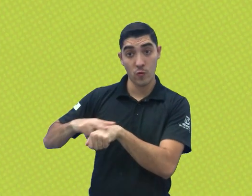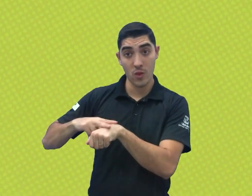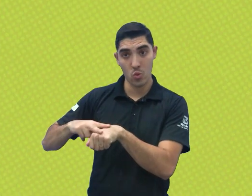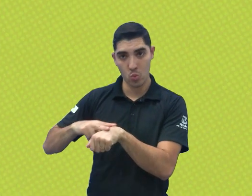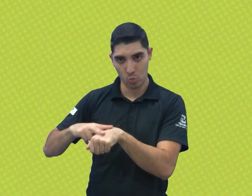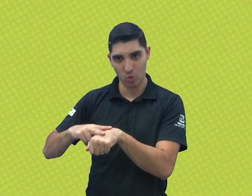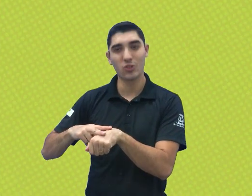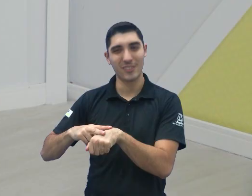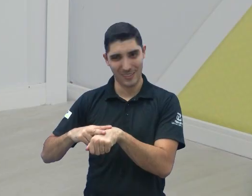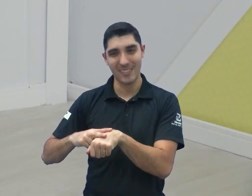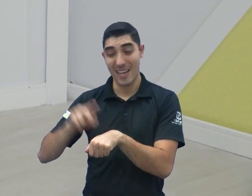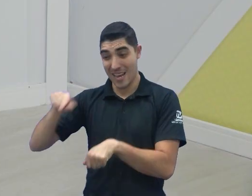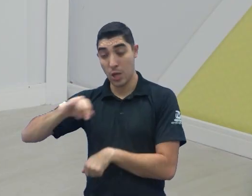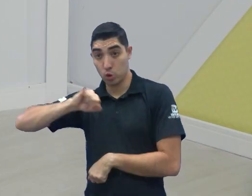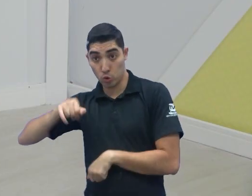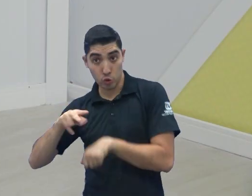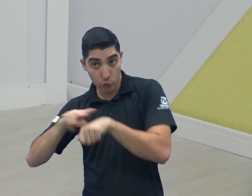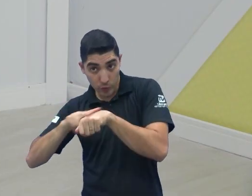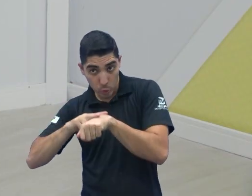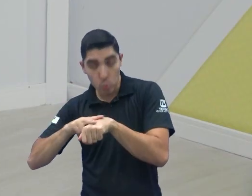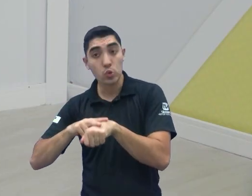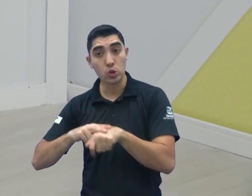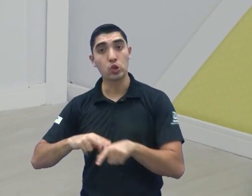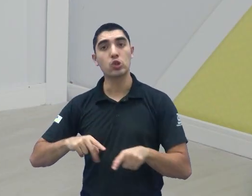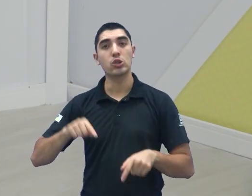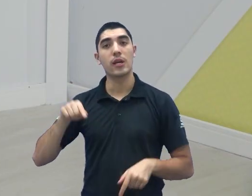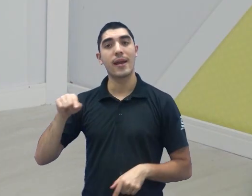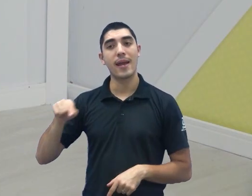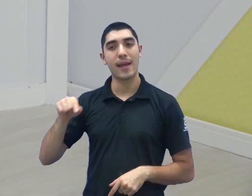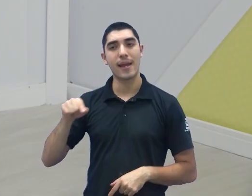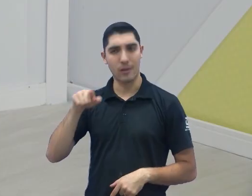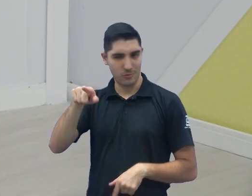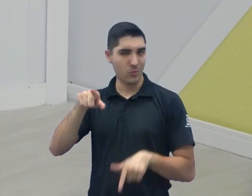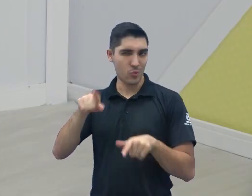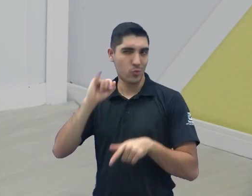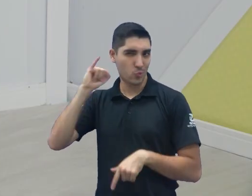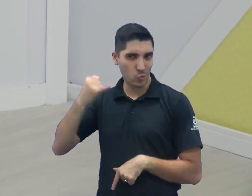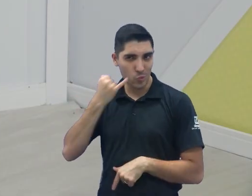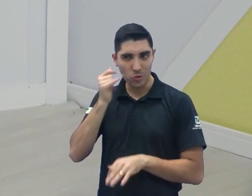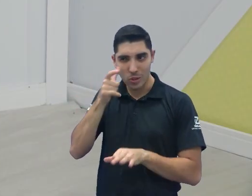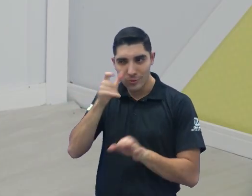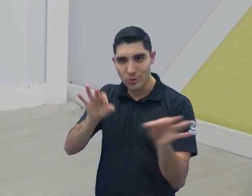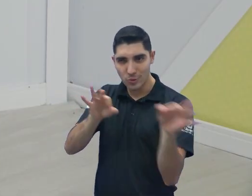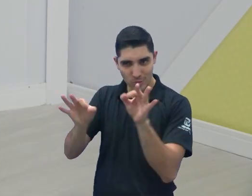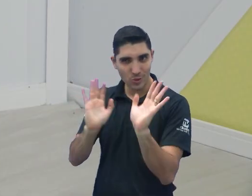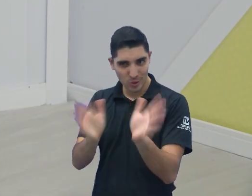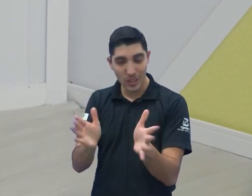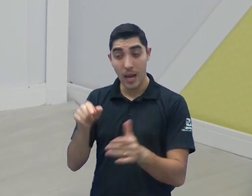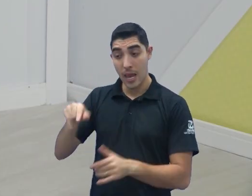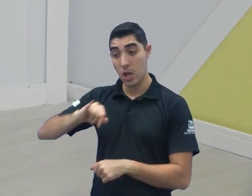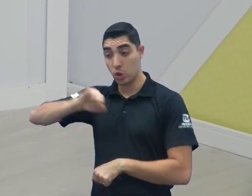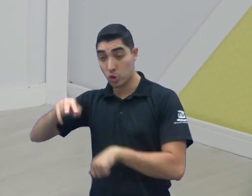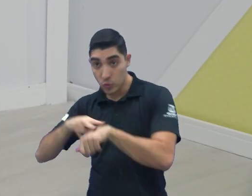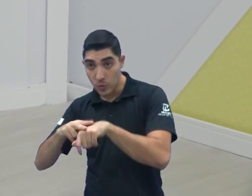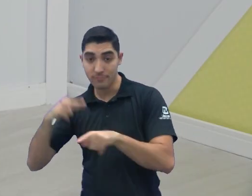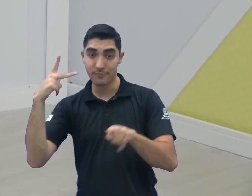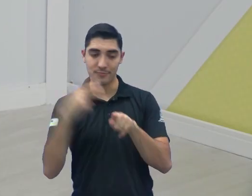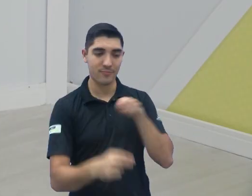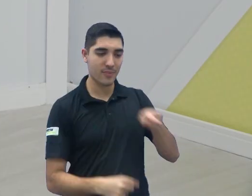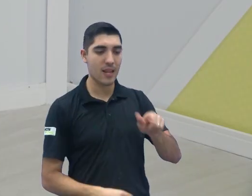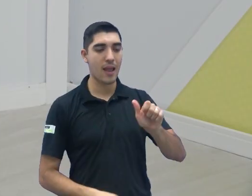de grupos. O Juventude, João, você também acompanhou esse jogo, o Juventude venceu nos pênaltis o Águia de